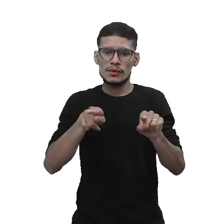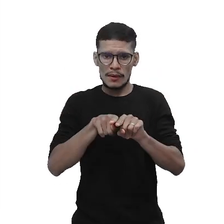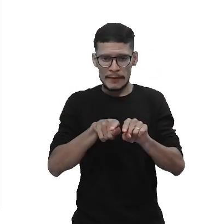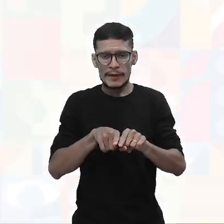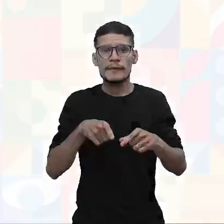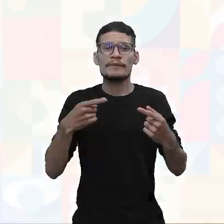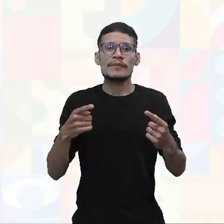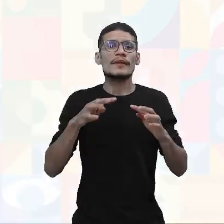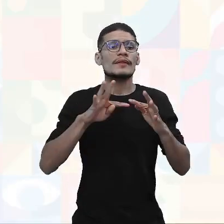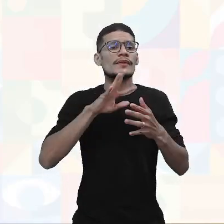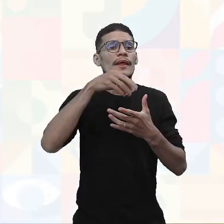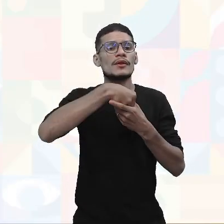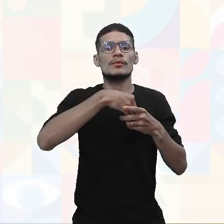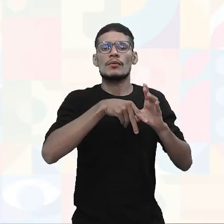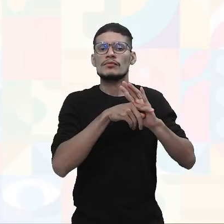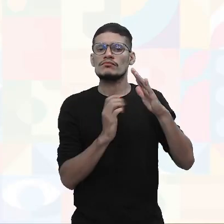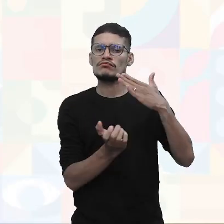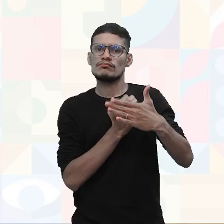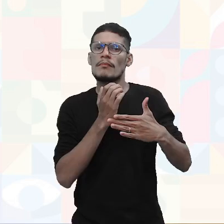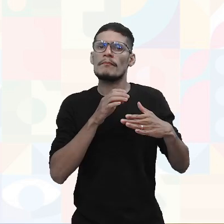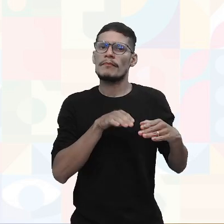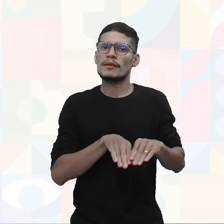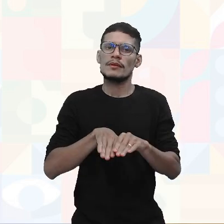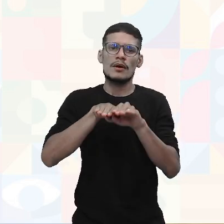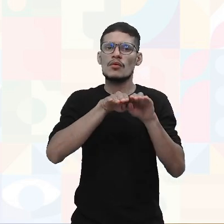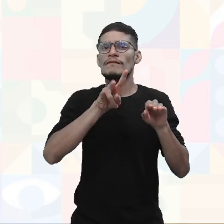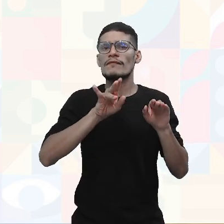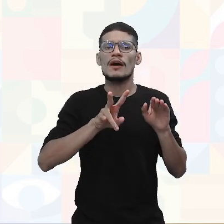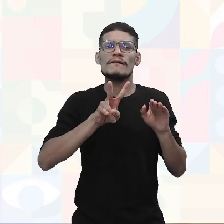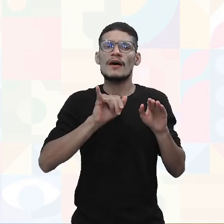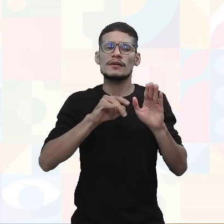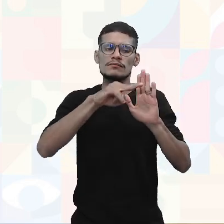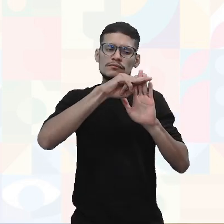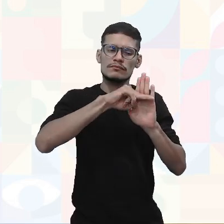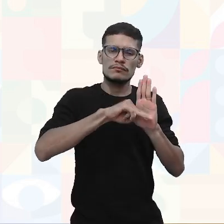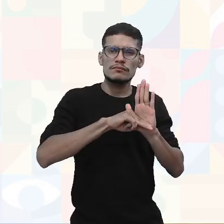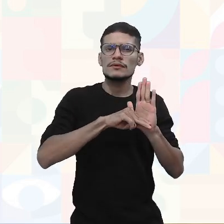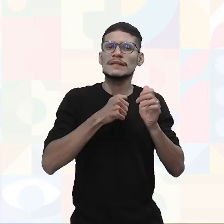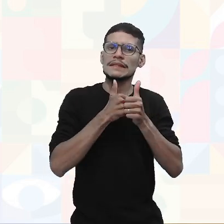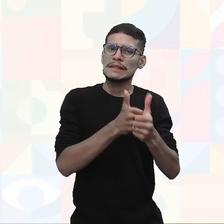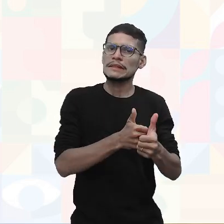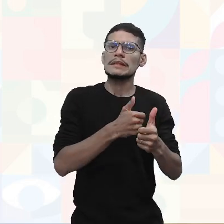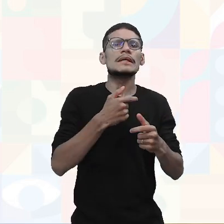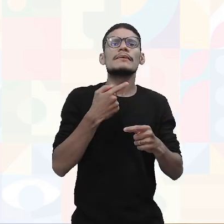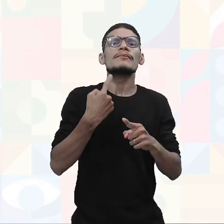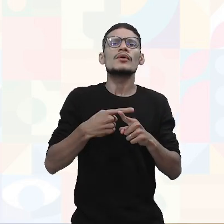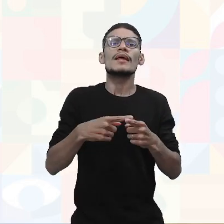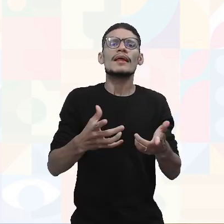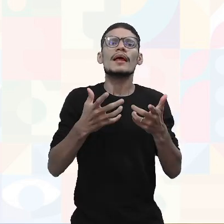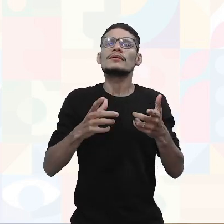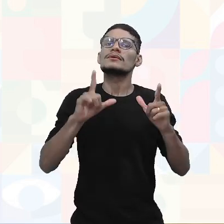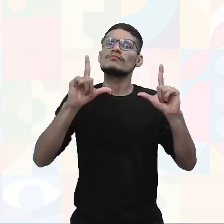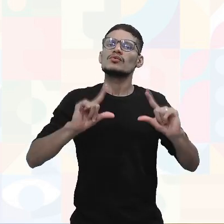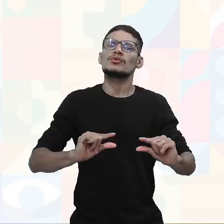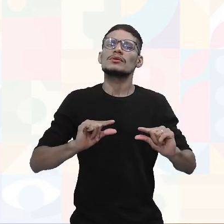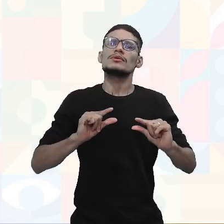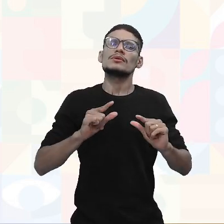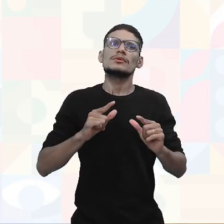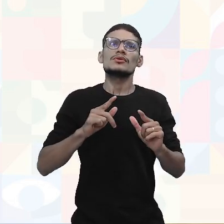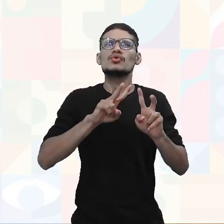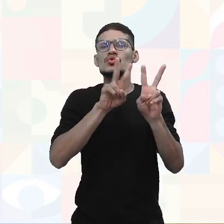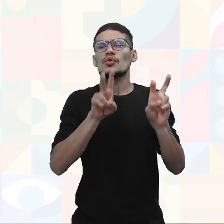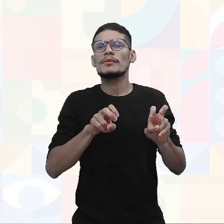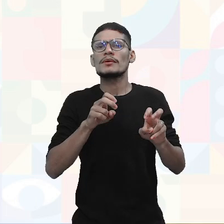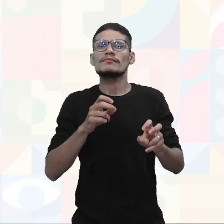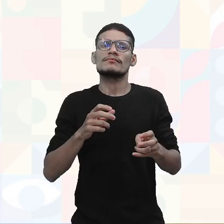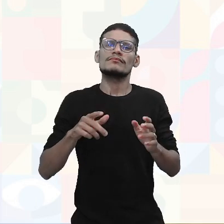vai ser dentro de uma empresa padronizado e vai seguir normas para quê? Para minimizar essa condição de acidentes, né, de proporcionar situações que